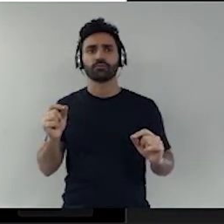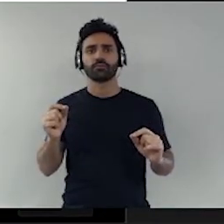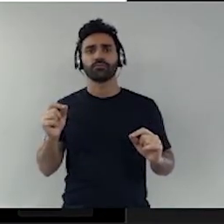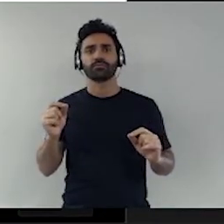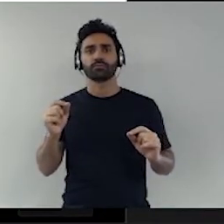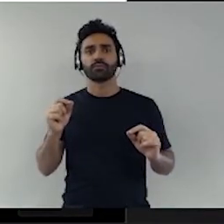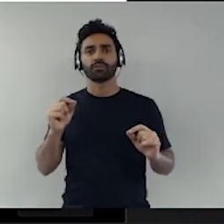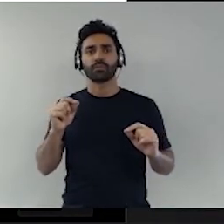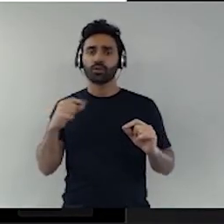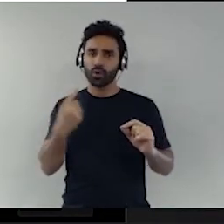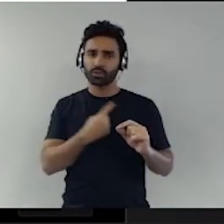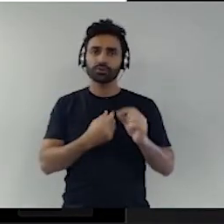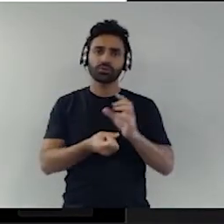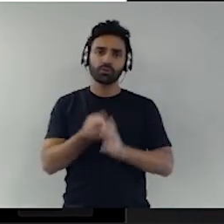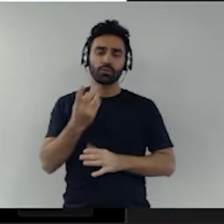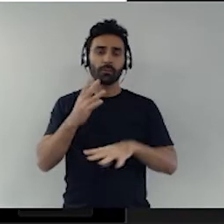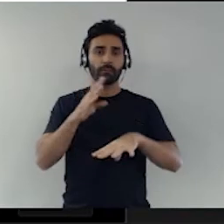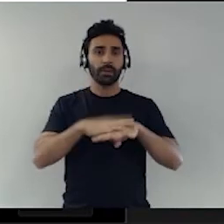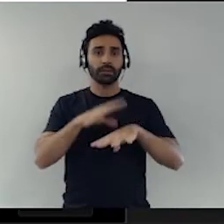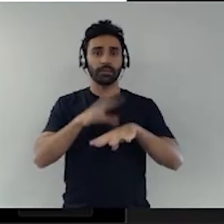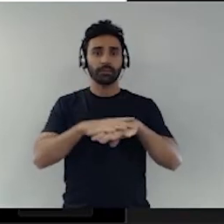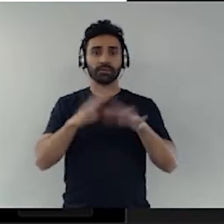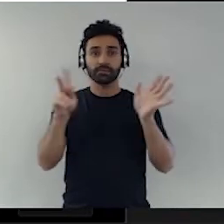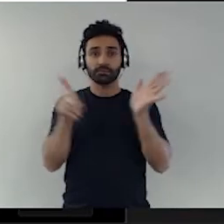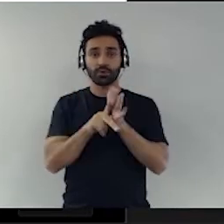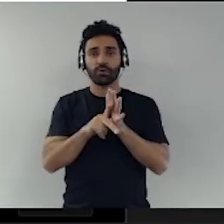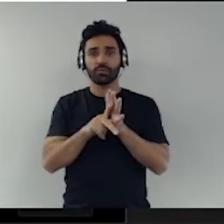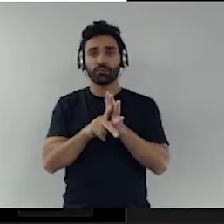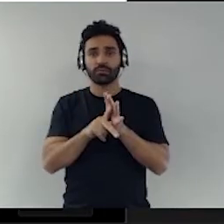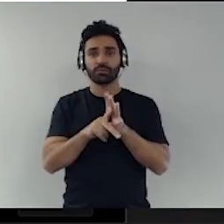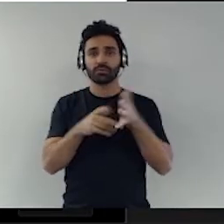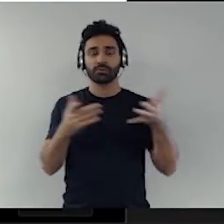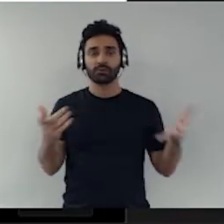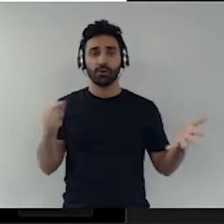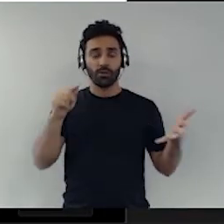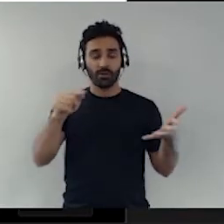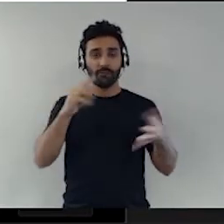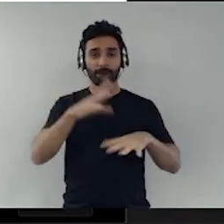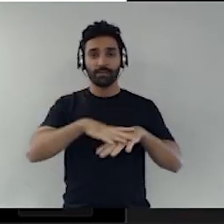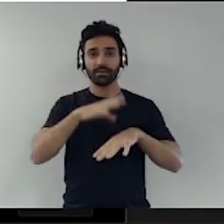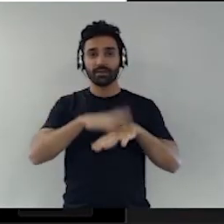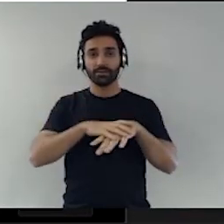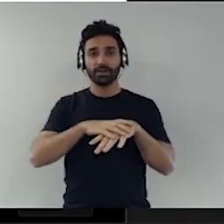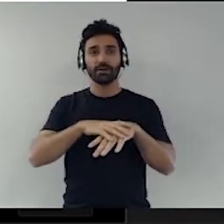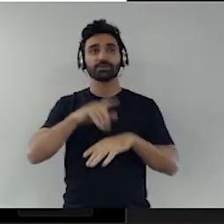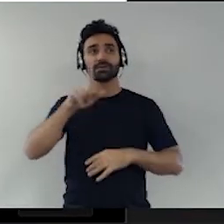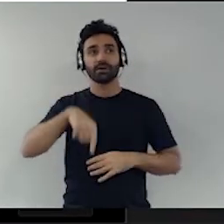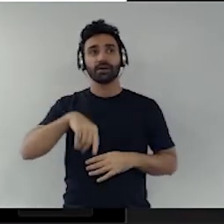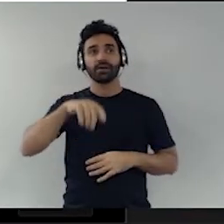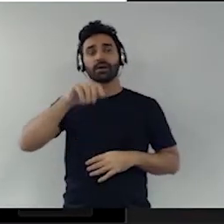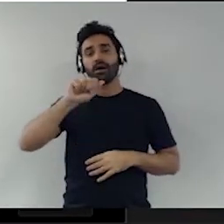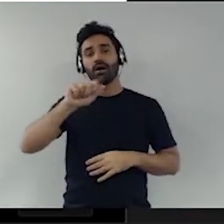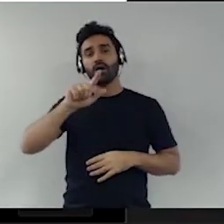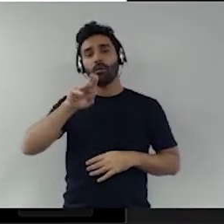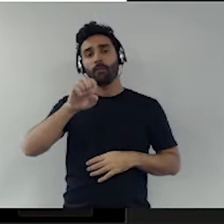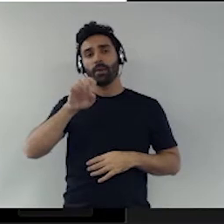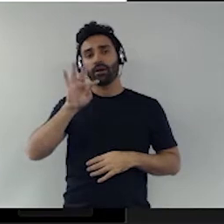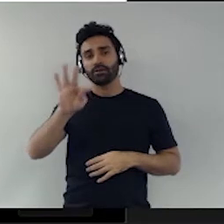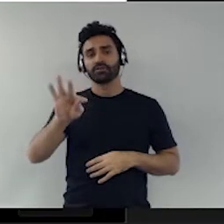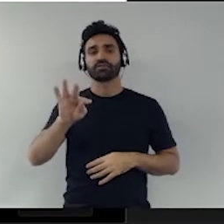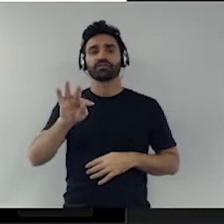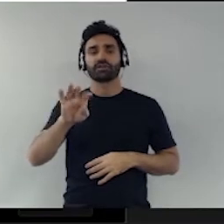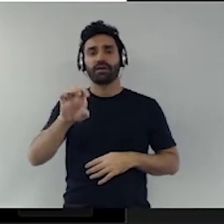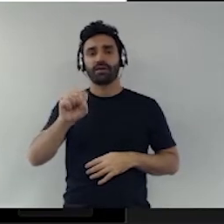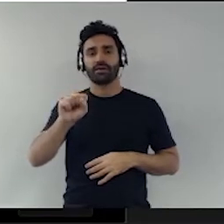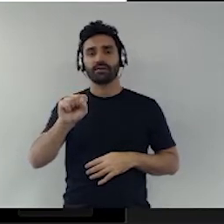matemática específica para isso. E essa matemática, eu não vou entrar, vem de Einstein, de Albert Einstein, tem publicações, etc. Mas